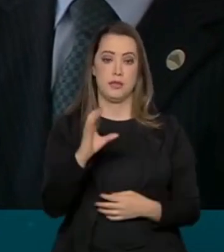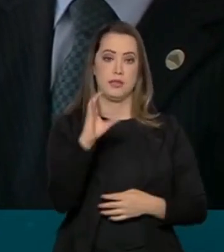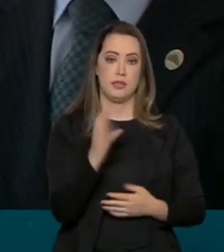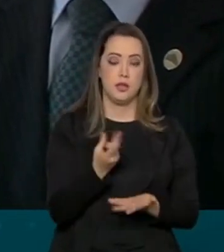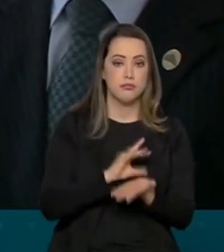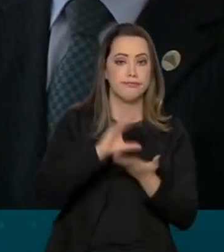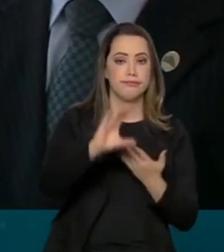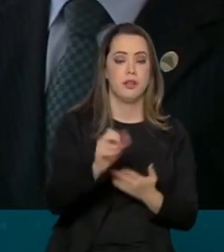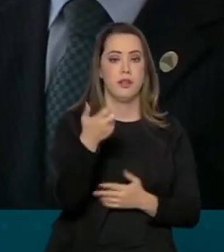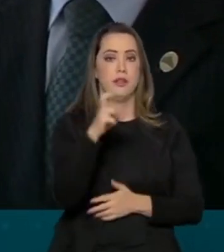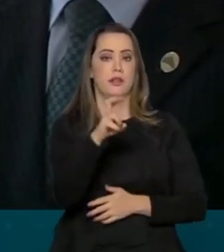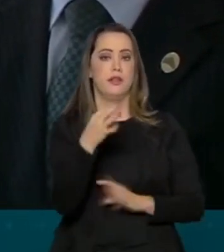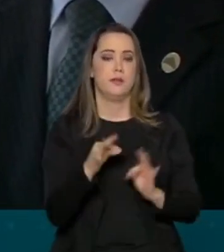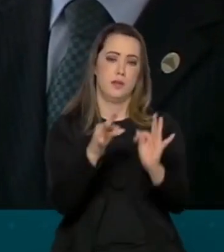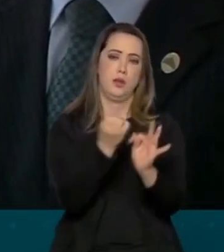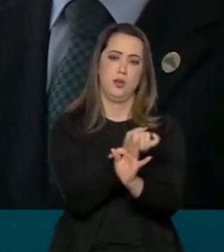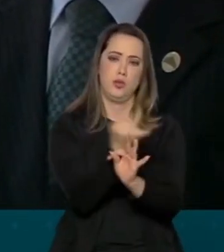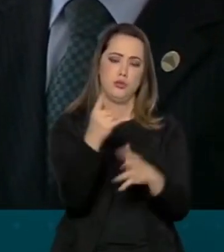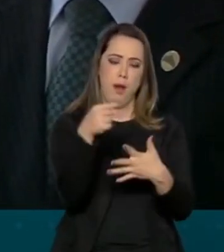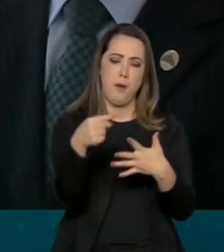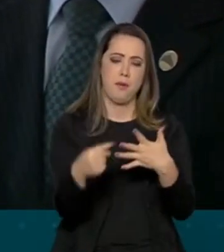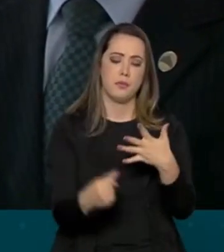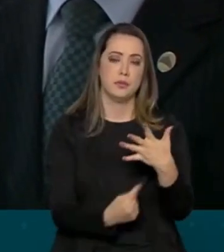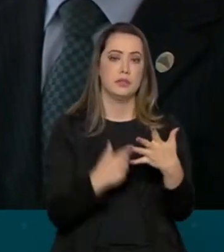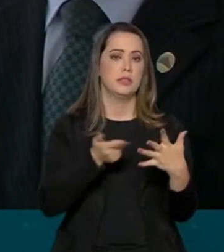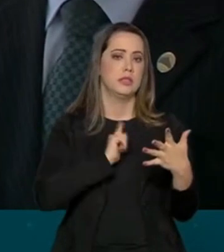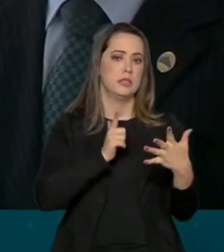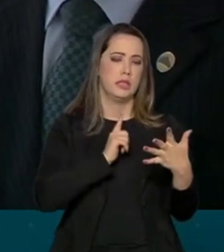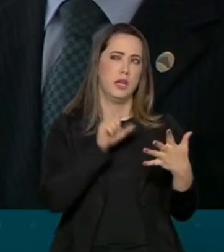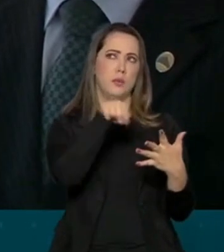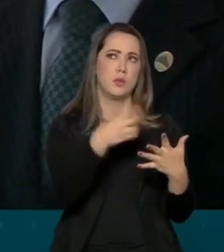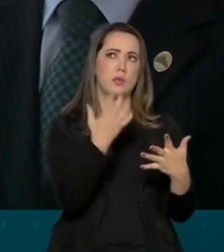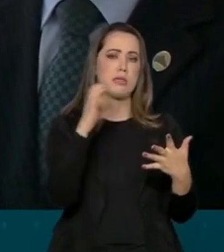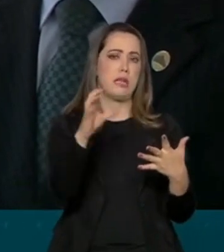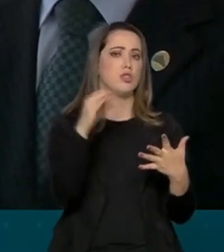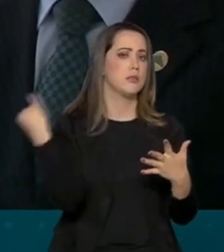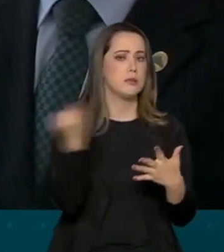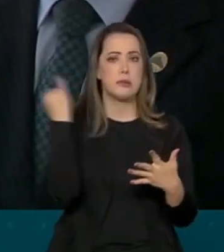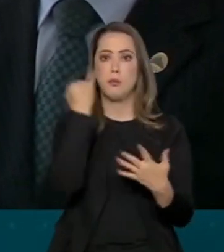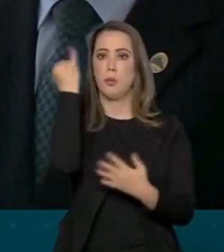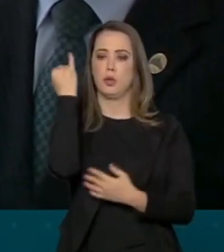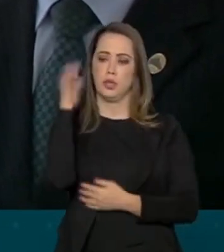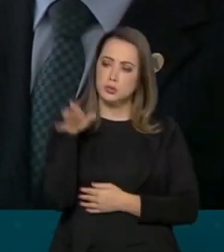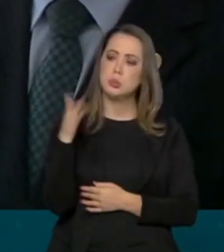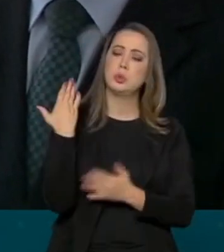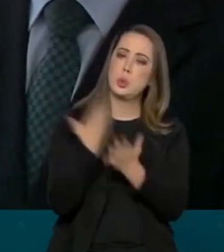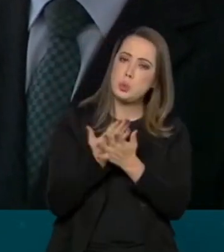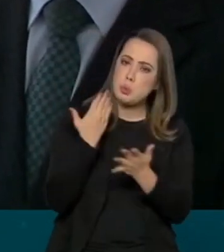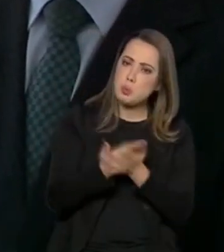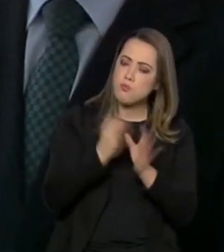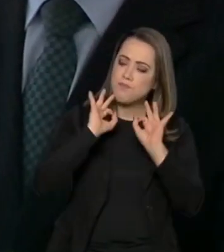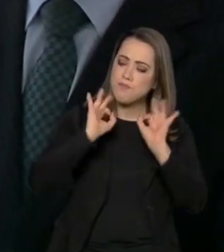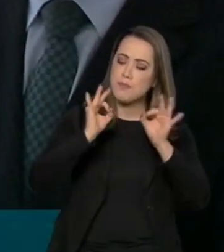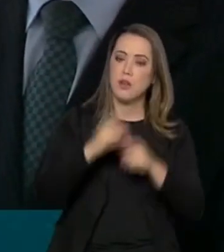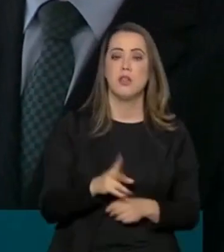15 tecnologias diferentes de vacinas aqui no Brasil. Nós temos cientistas de altíssimo gabarito no nosso país, isso é importante relatar. Eu